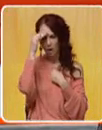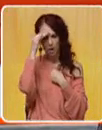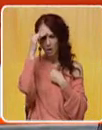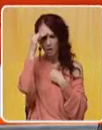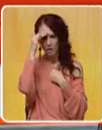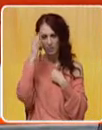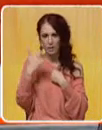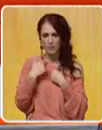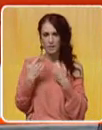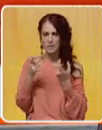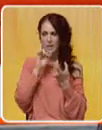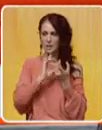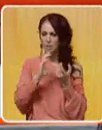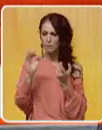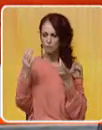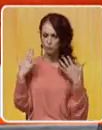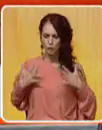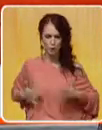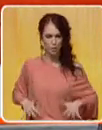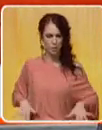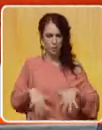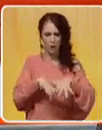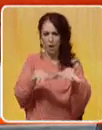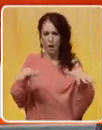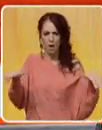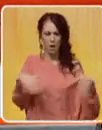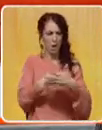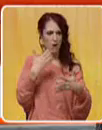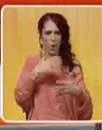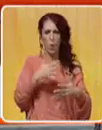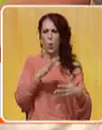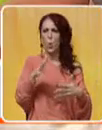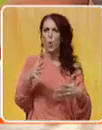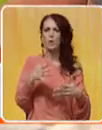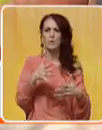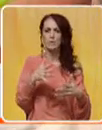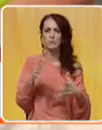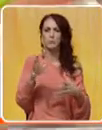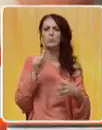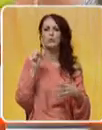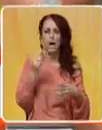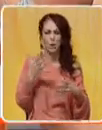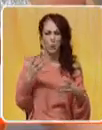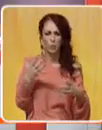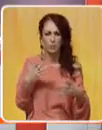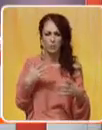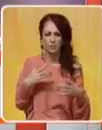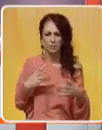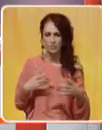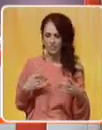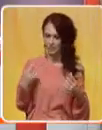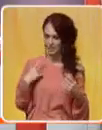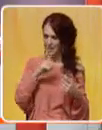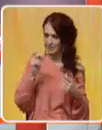aqui a nossa querida Cristina arranja que é um deslumbramento eu não sei onde é que tu vais zanate Eládio clima